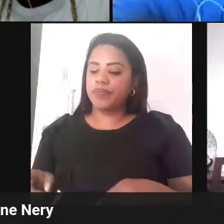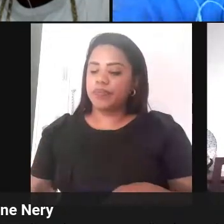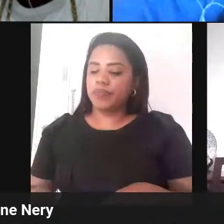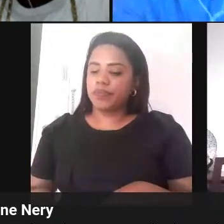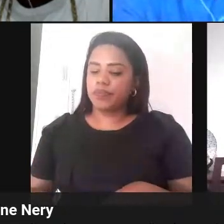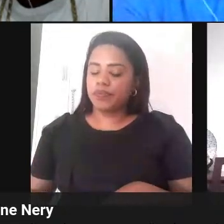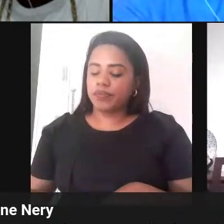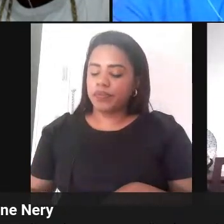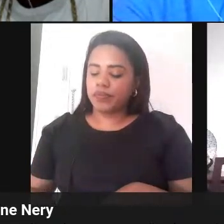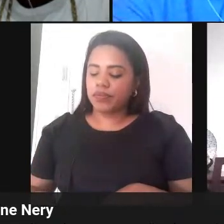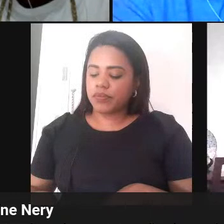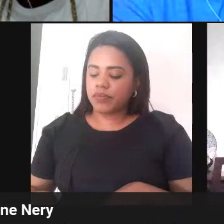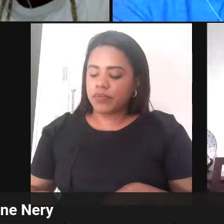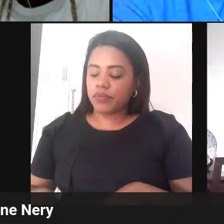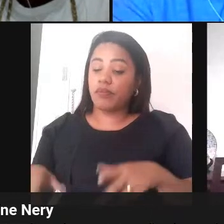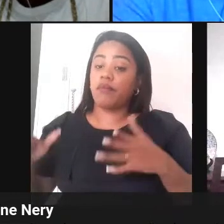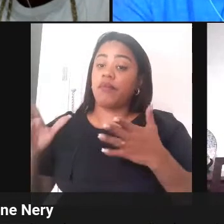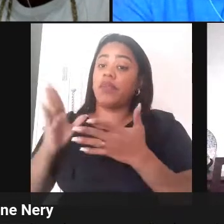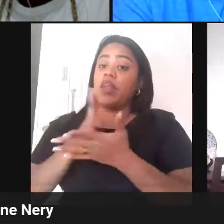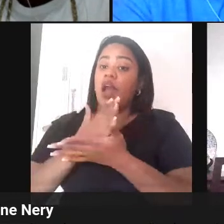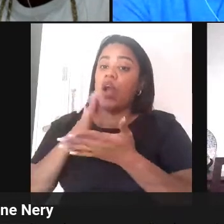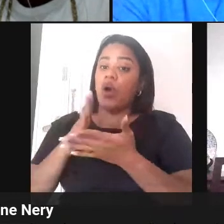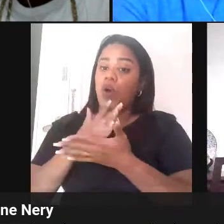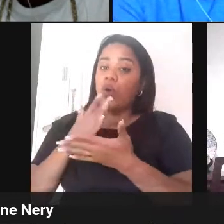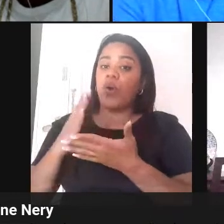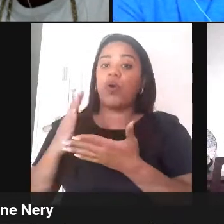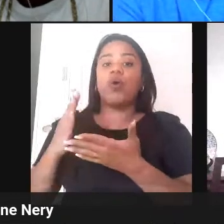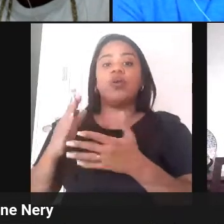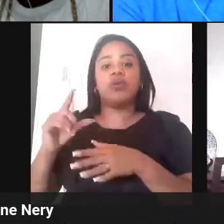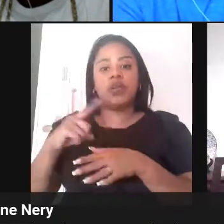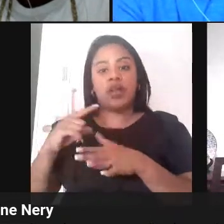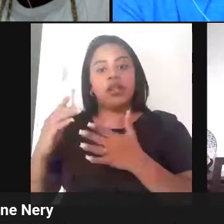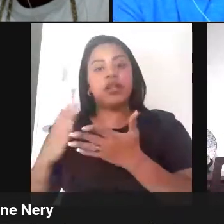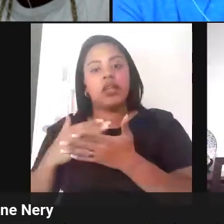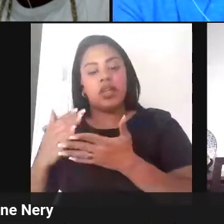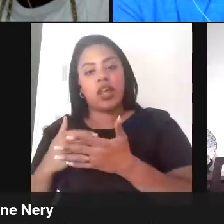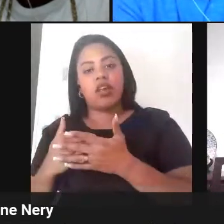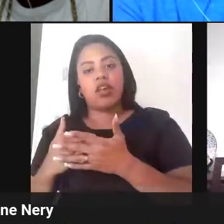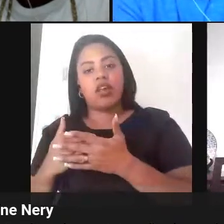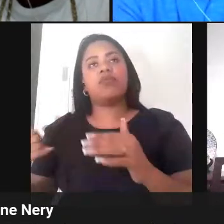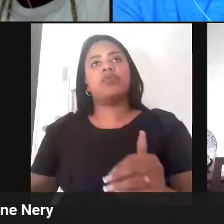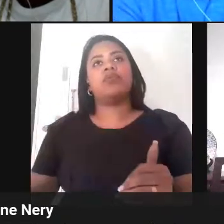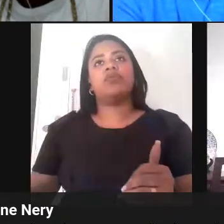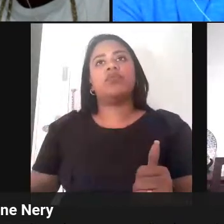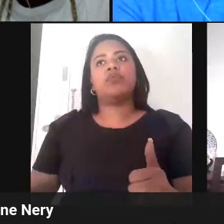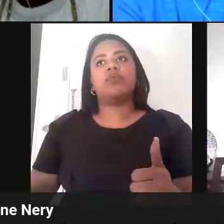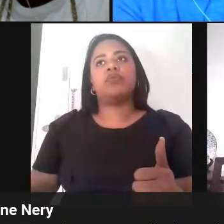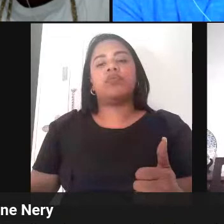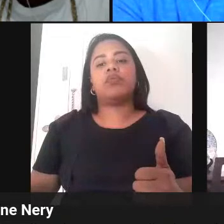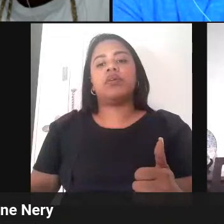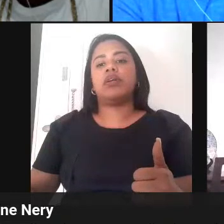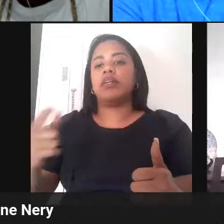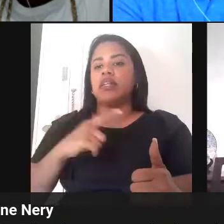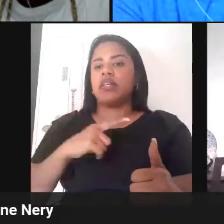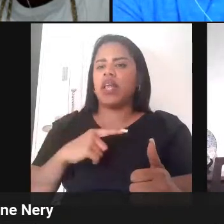Há alguns livros também do Essêncio Freitas, que é um dos mais brilhantes escritores